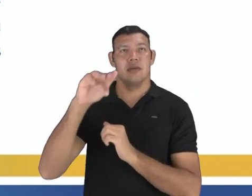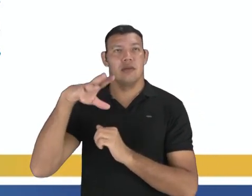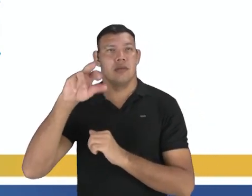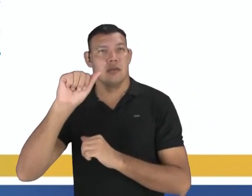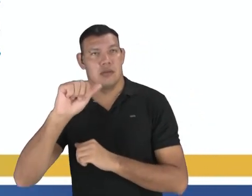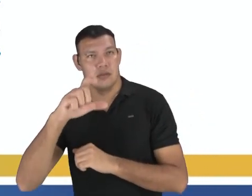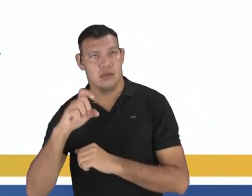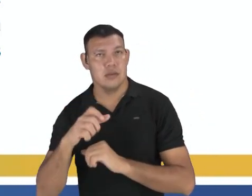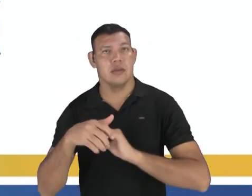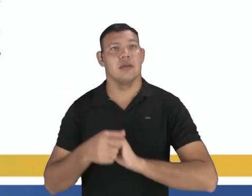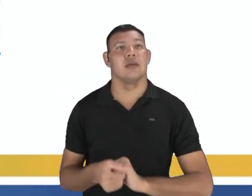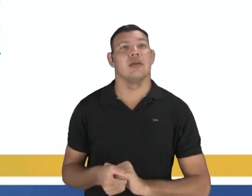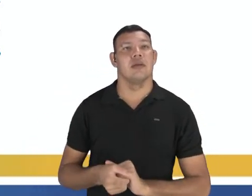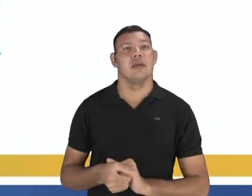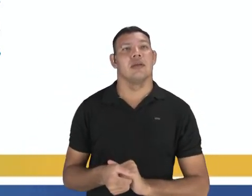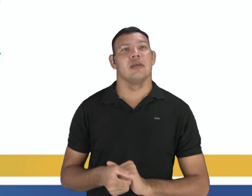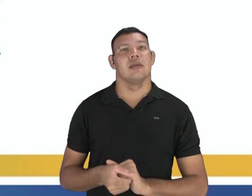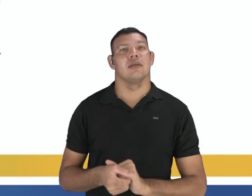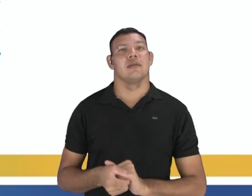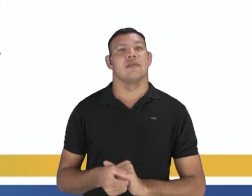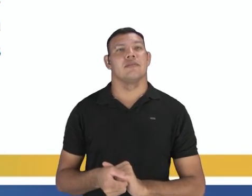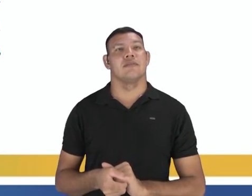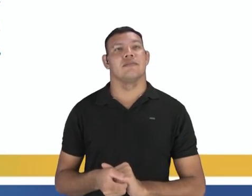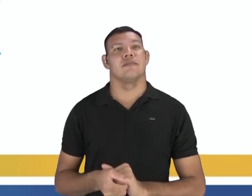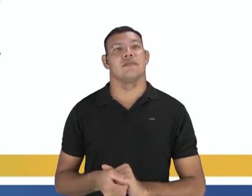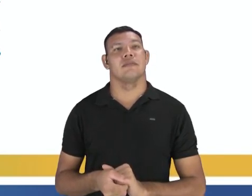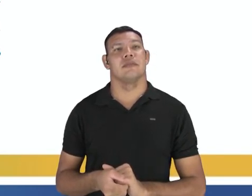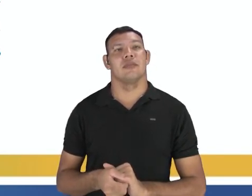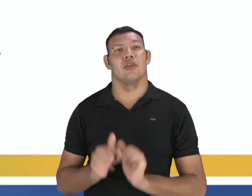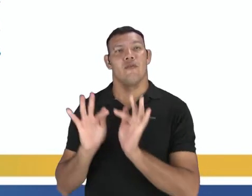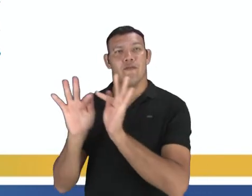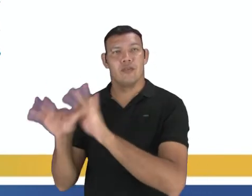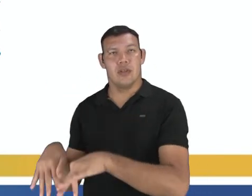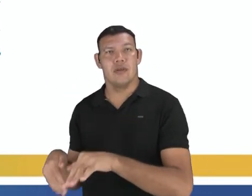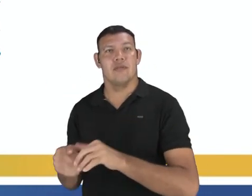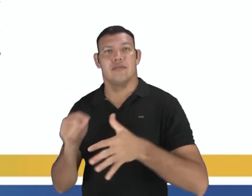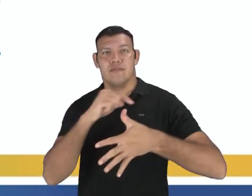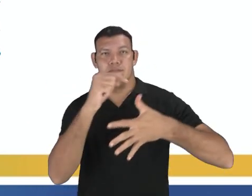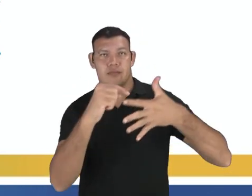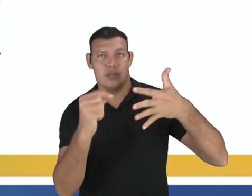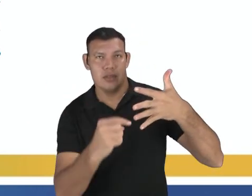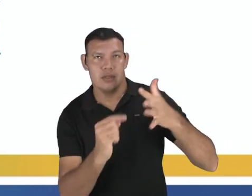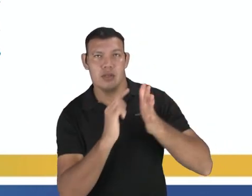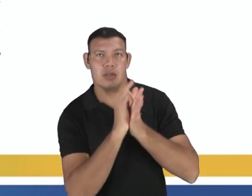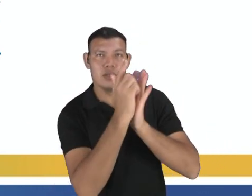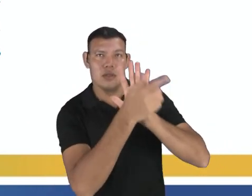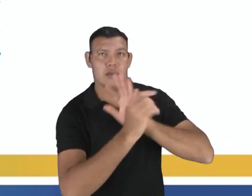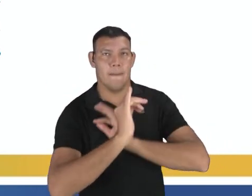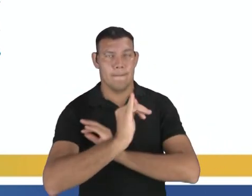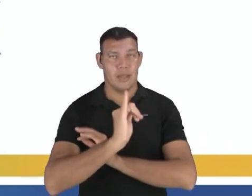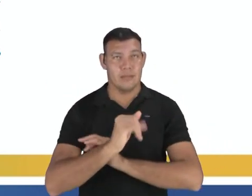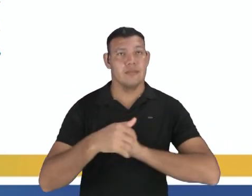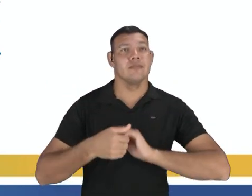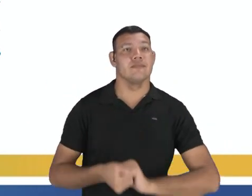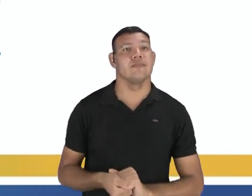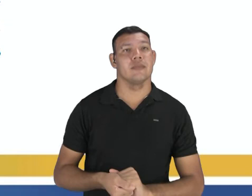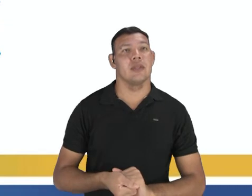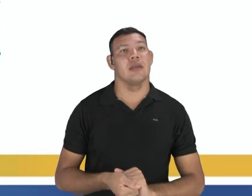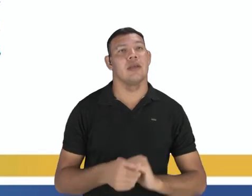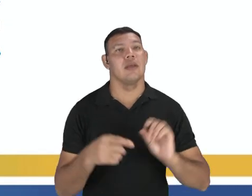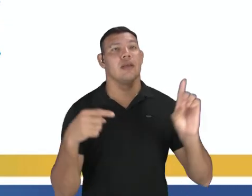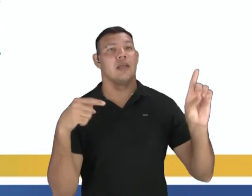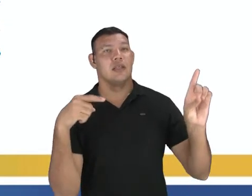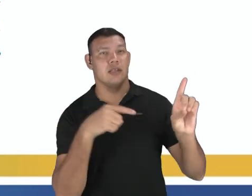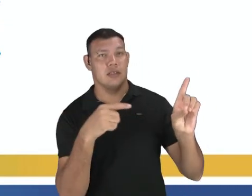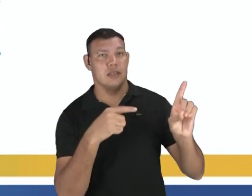as personagens. E D. O gênero narrativo faz referência à narrativa, feita em forma de versos, contando histórias